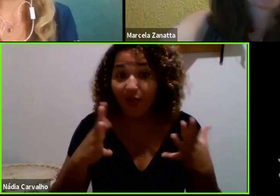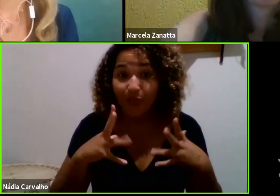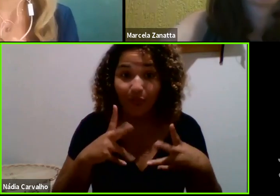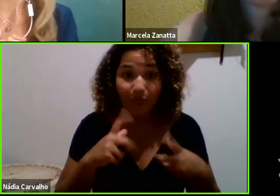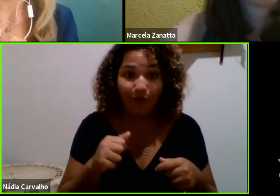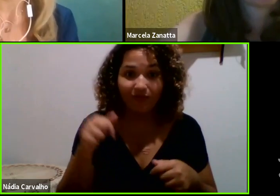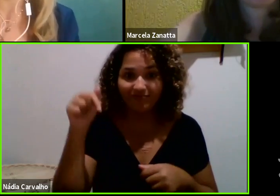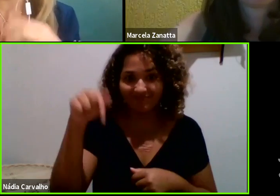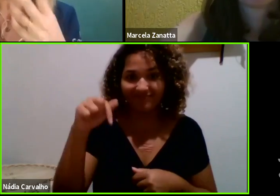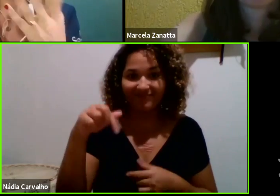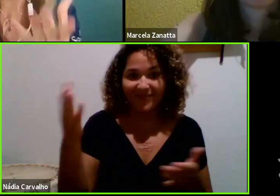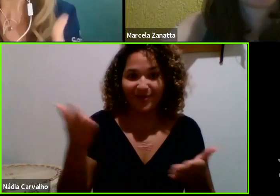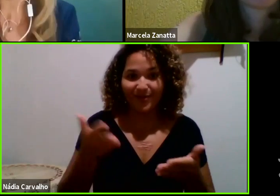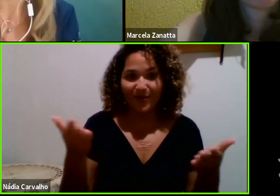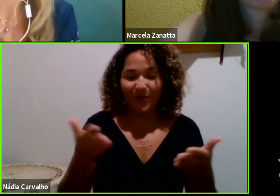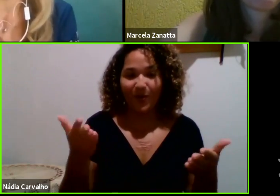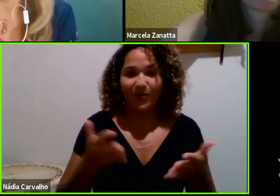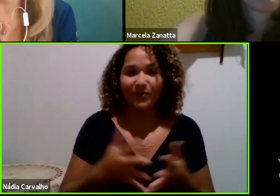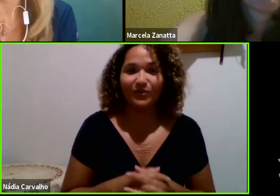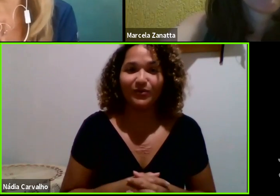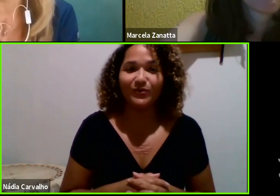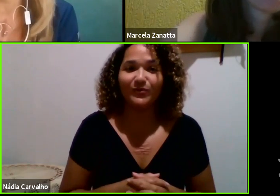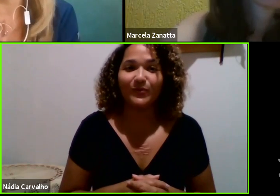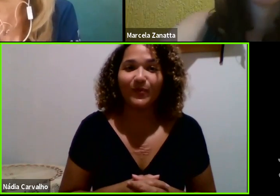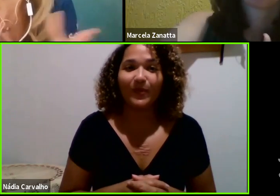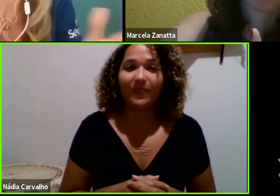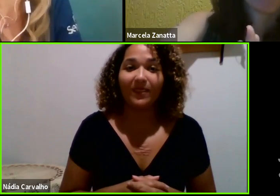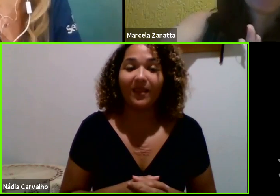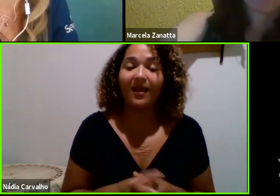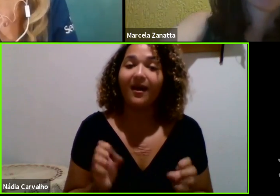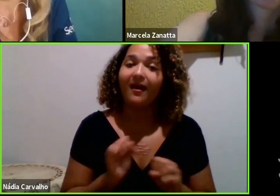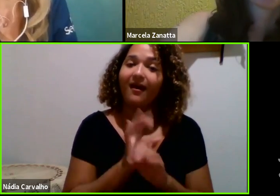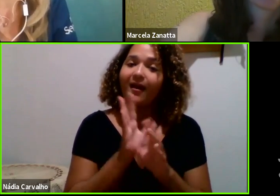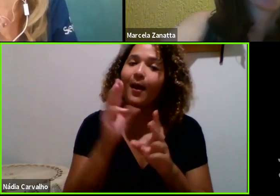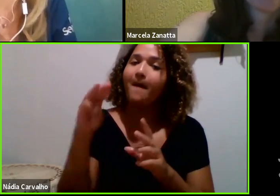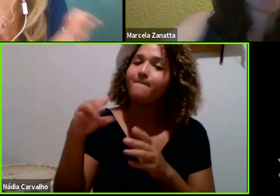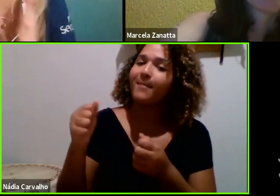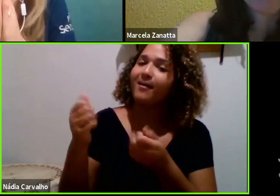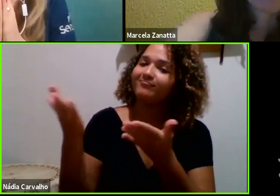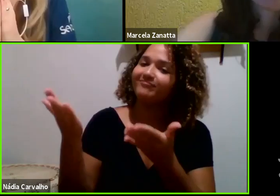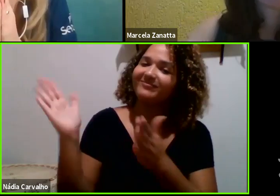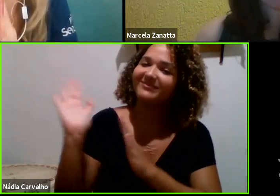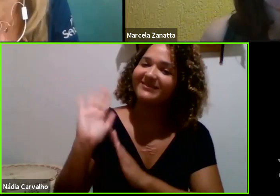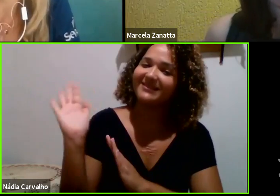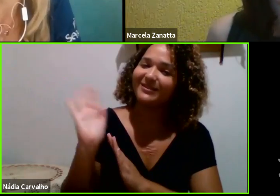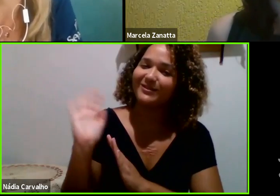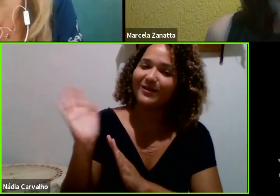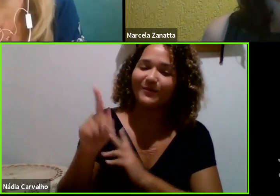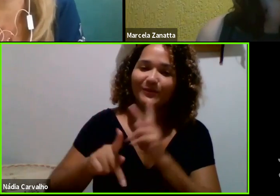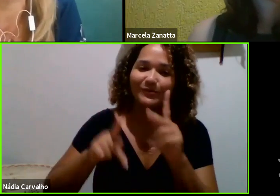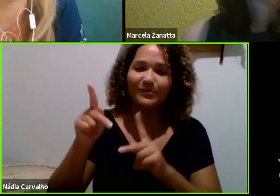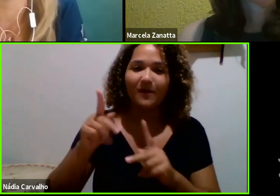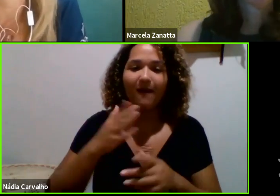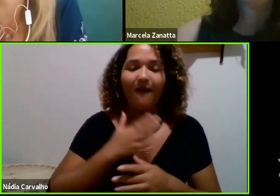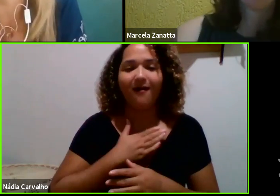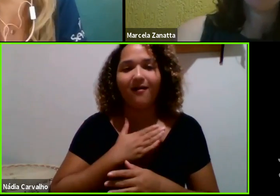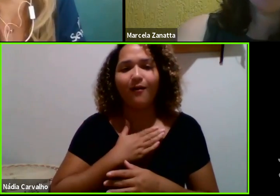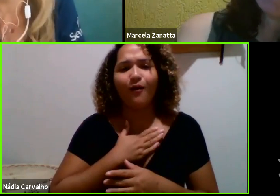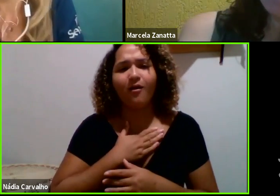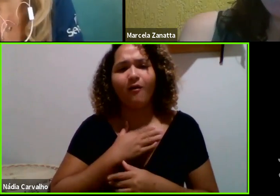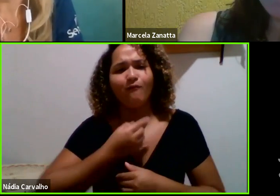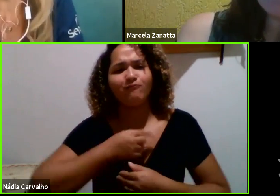Eu agradeço, Má, eu vou te dar um espaço para que você se despeça do nosso público, mas eu agradeço do fundo do meu coração. É um